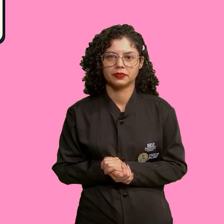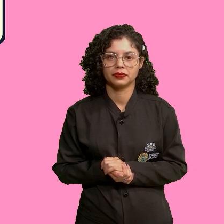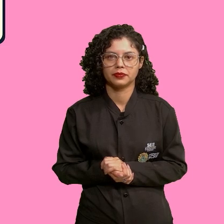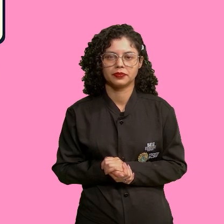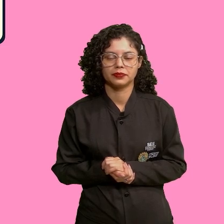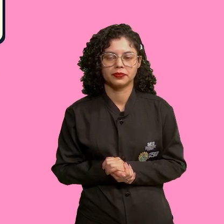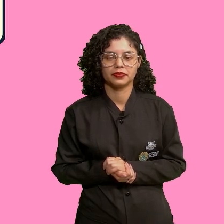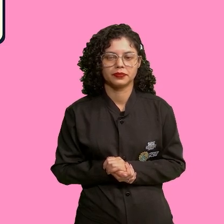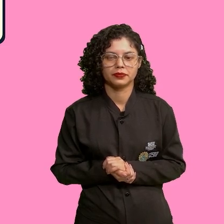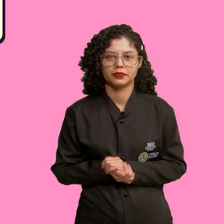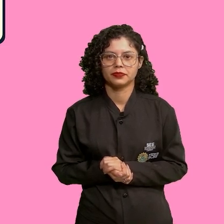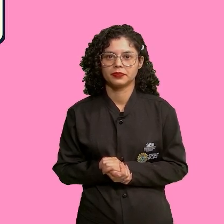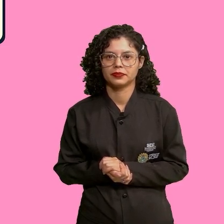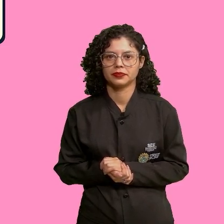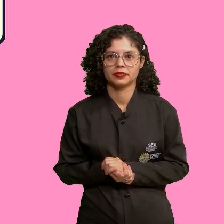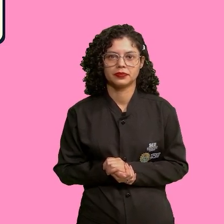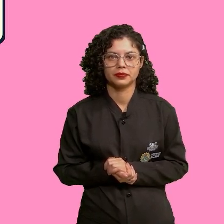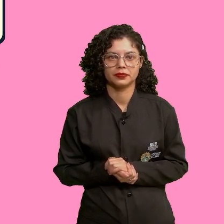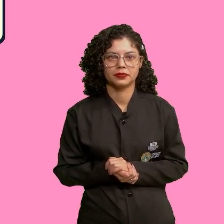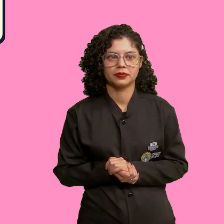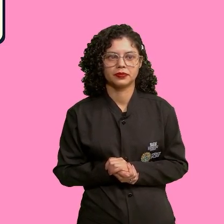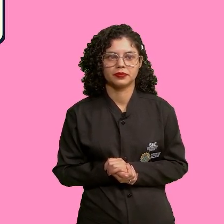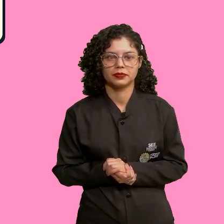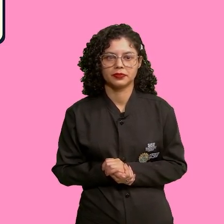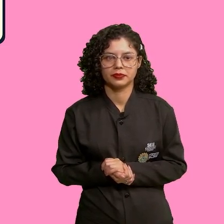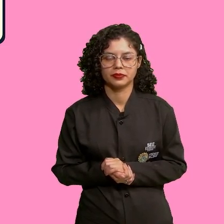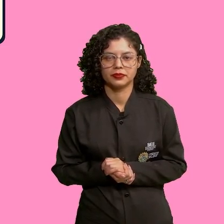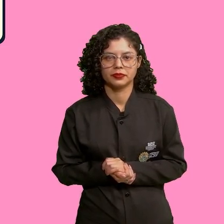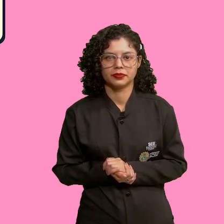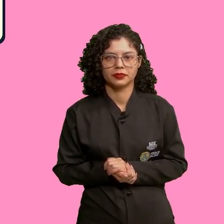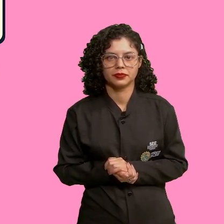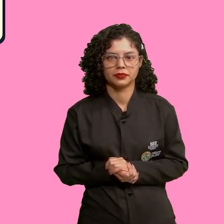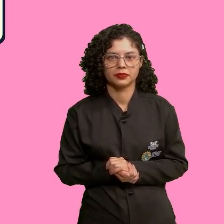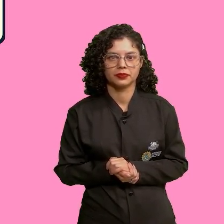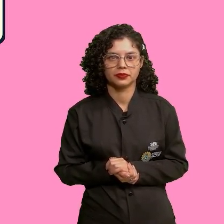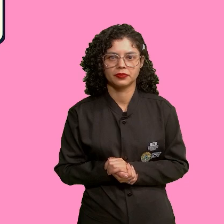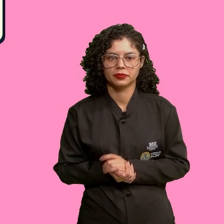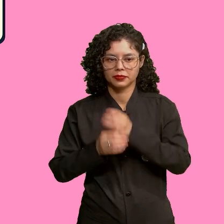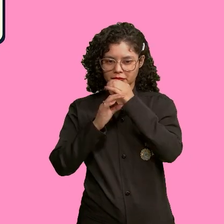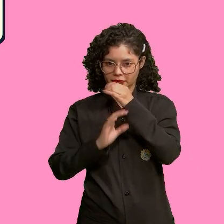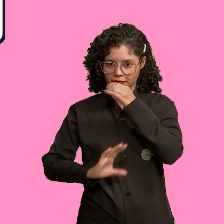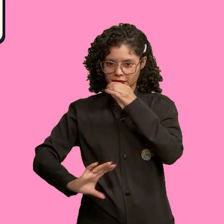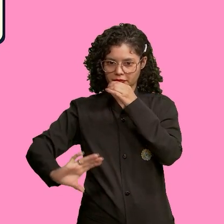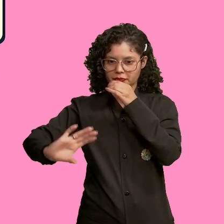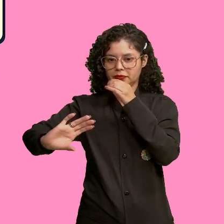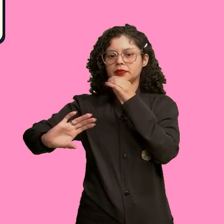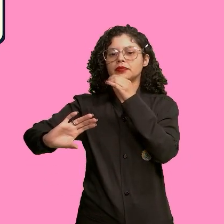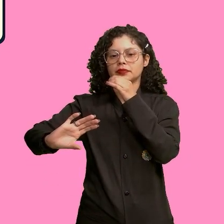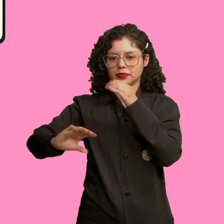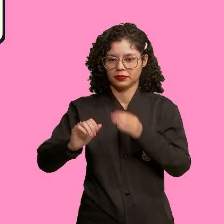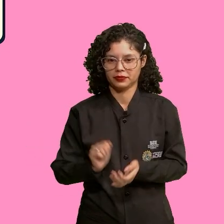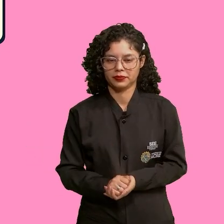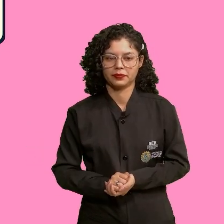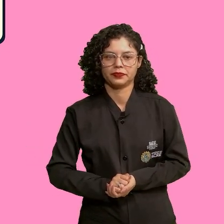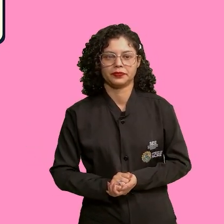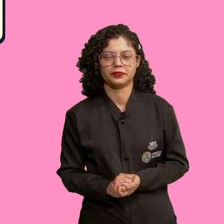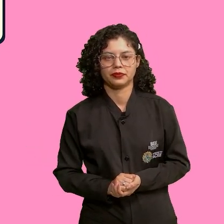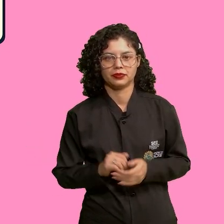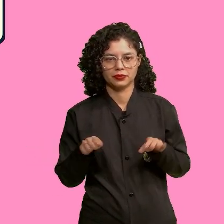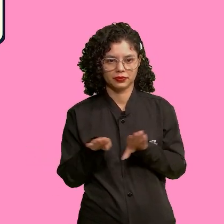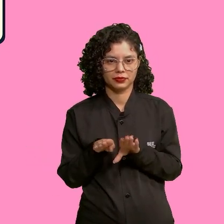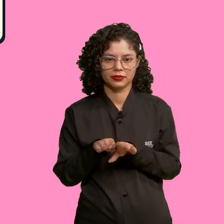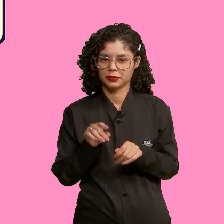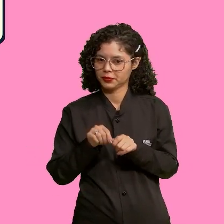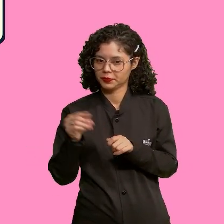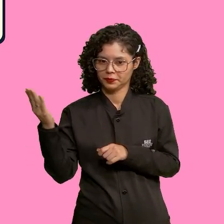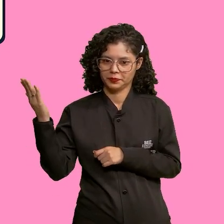Vamos lá. Responda aí de forma bem rápida. Então, é o saxofone, gente, que é um instrumento de sopro. Ele não